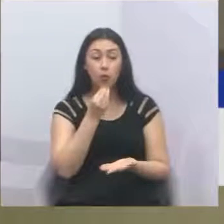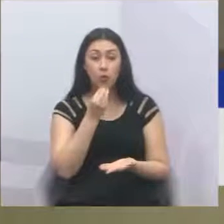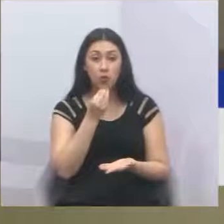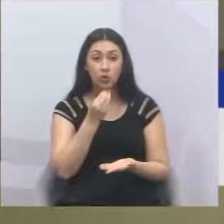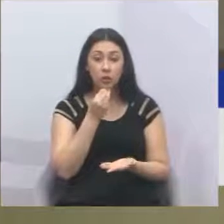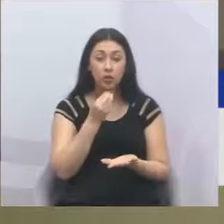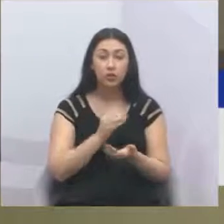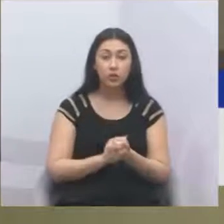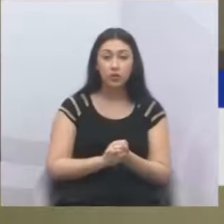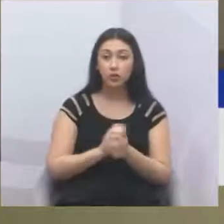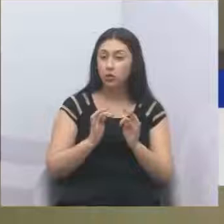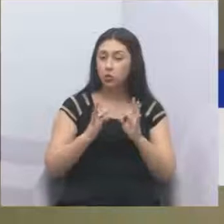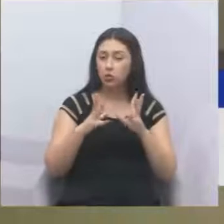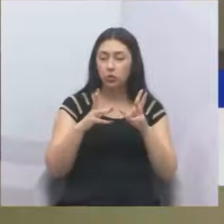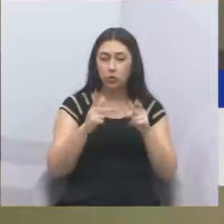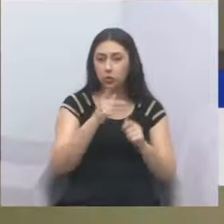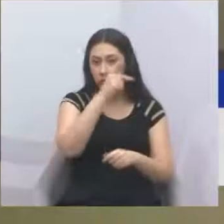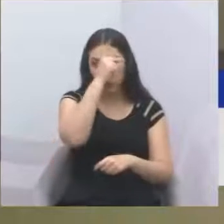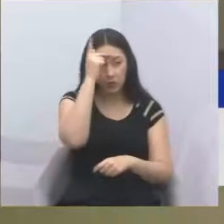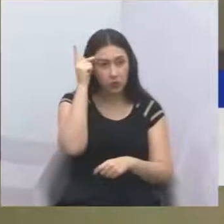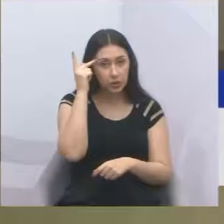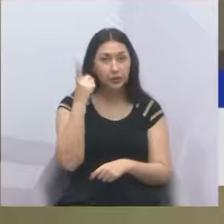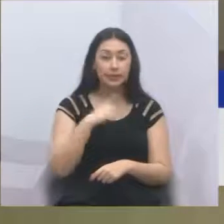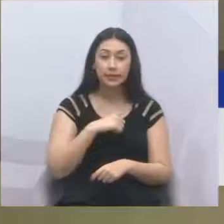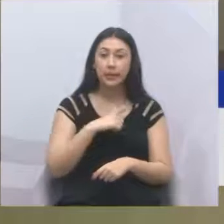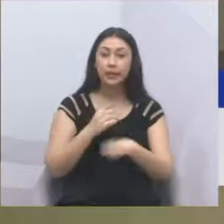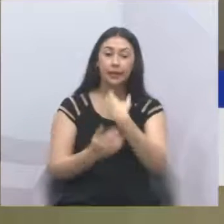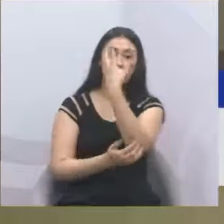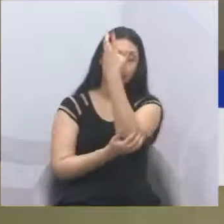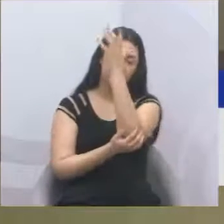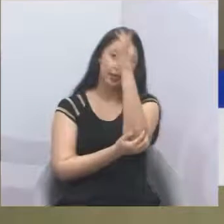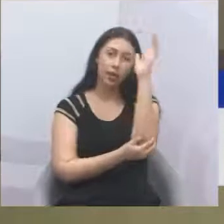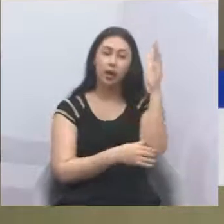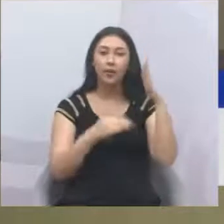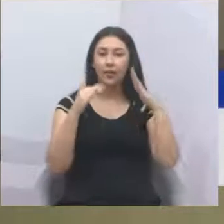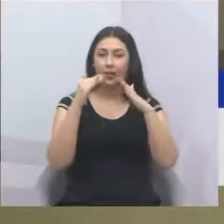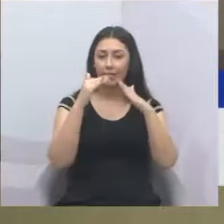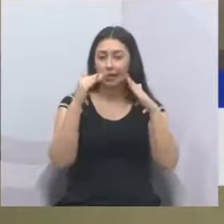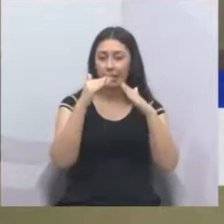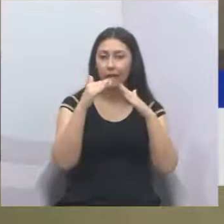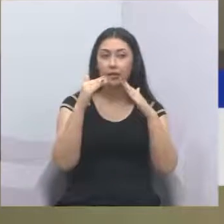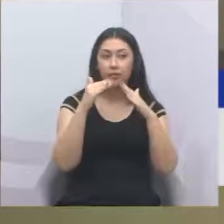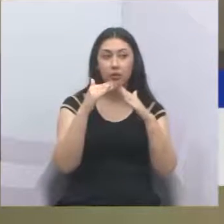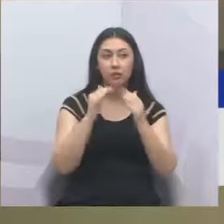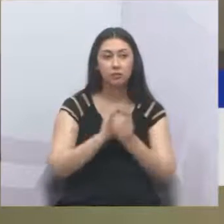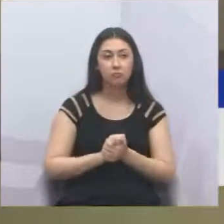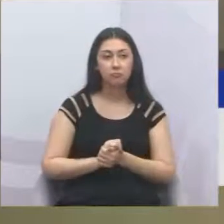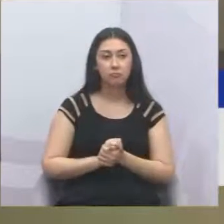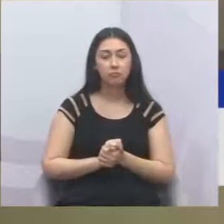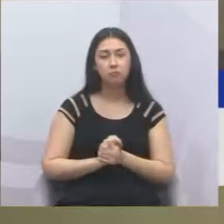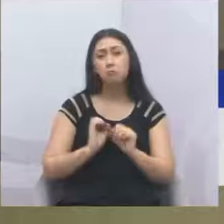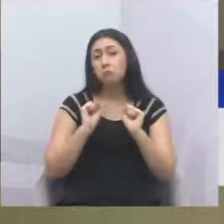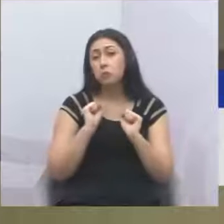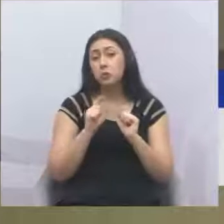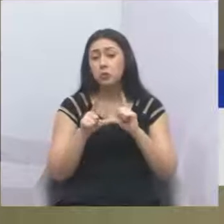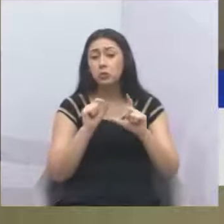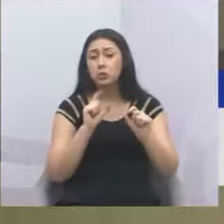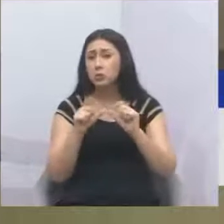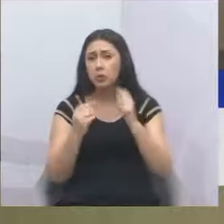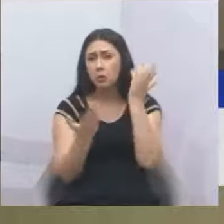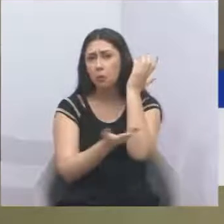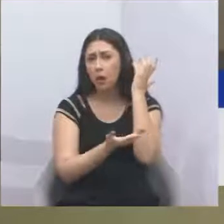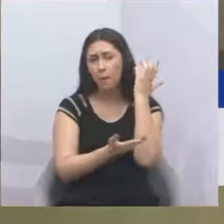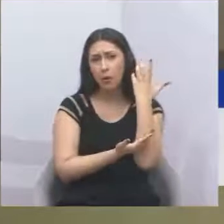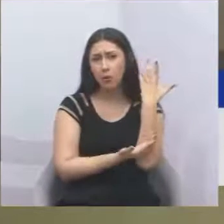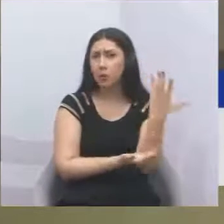oportunidade para que os munícipes que têm essa árvore dentro do seu quintal, eles possam optar pelo